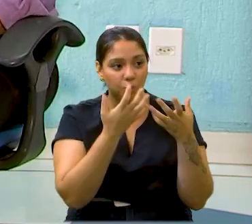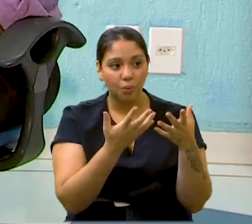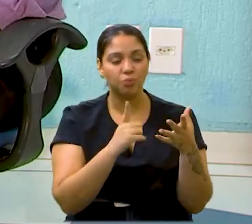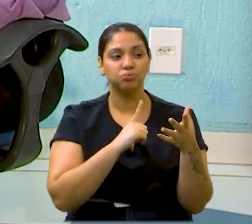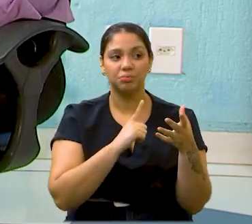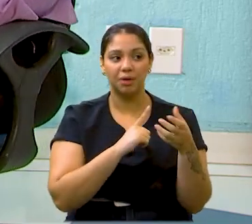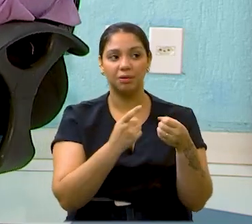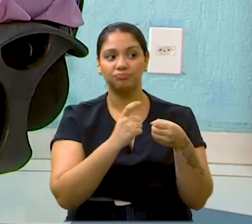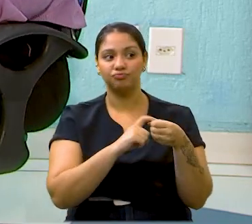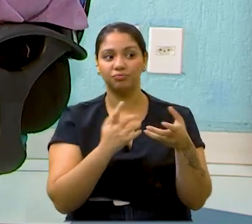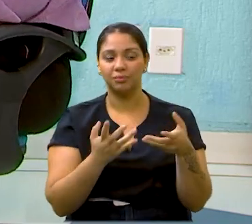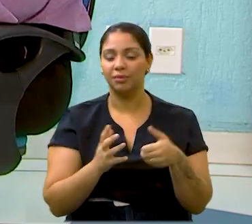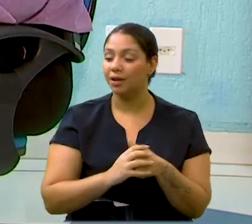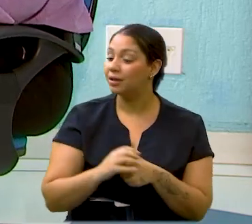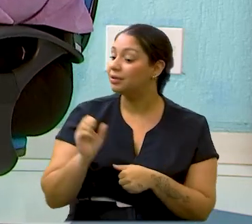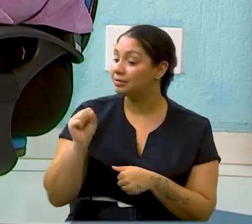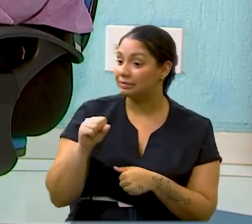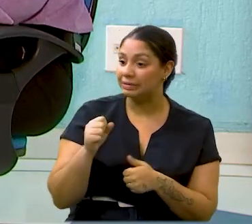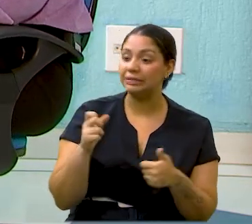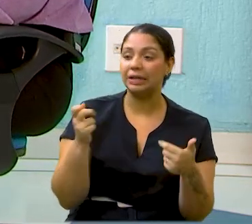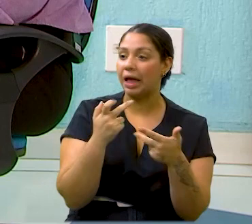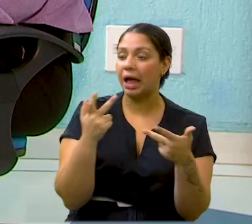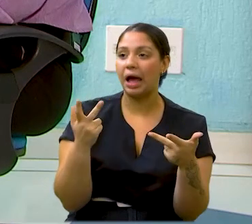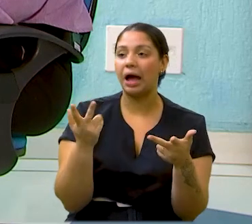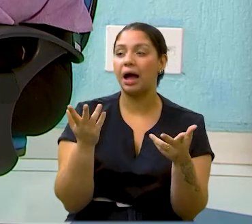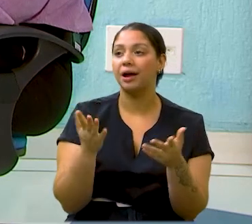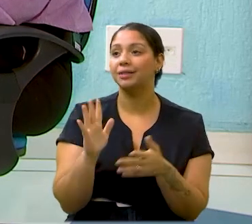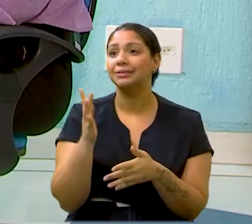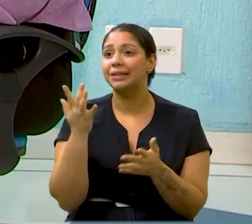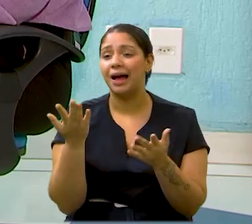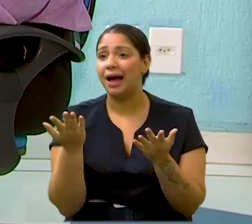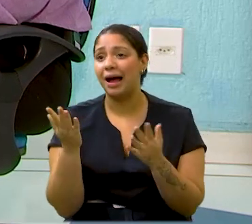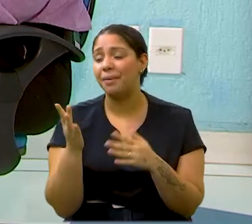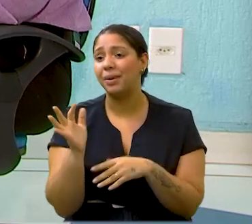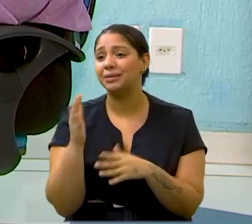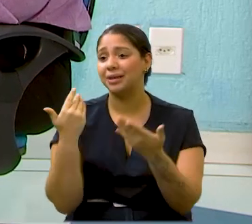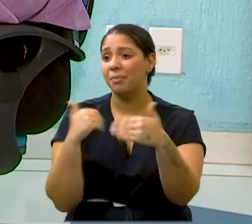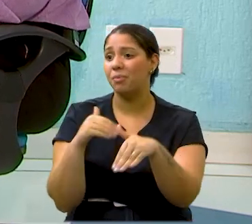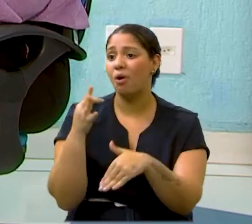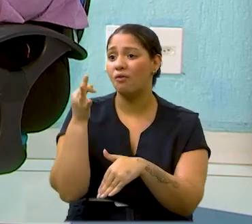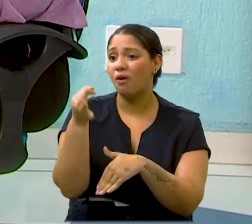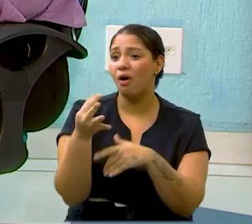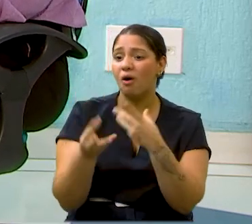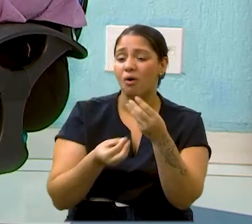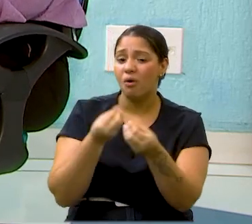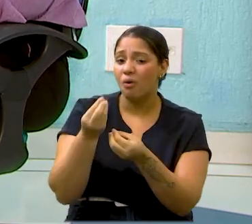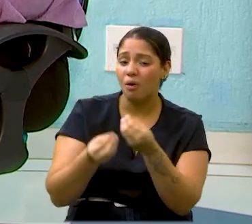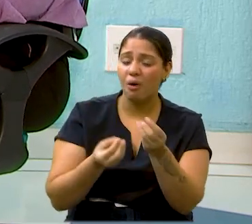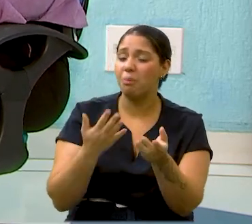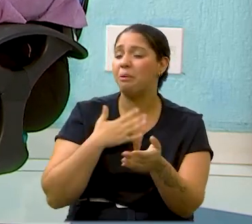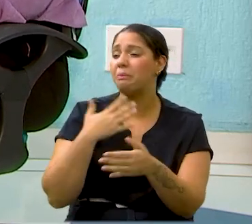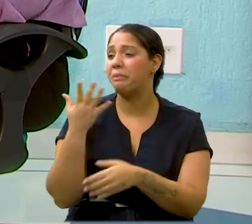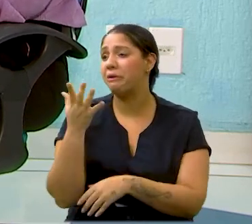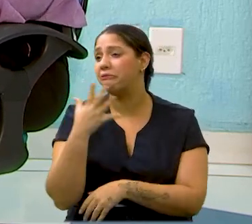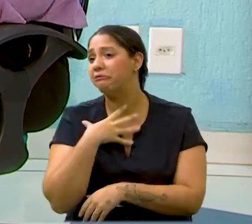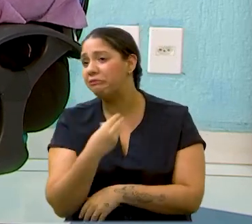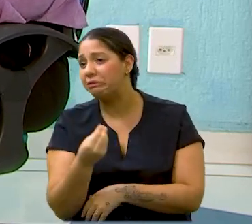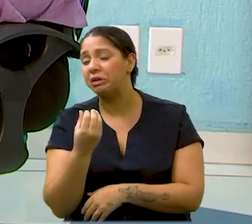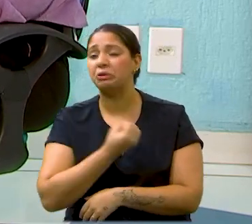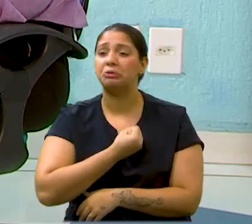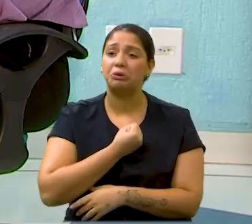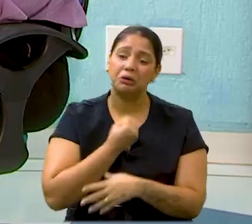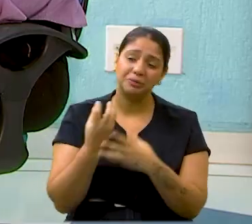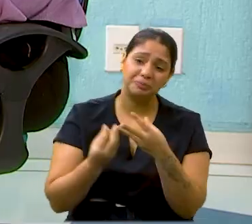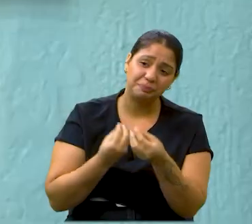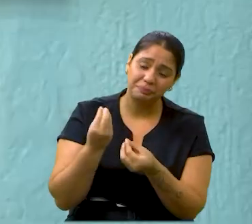Eu tenho pais aqui que vem com aquela questão mas na próxima prova, como vai ser a próxima prova do meu filho? A nota, como